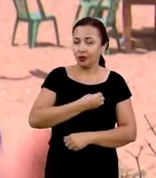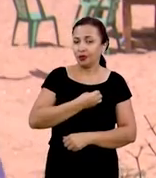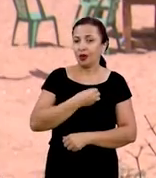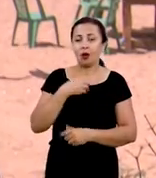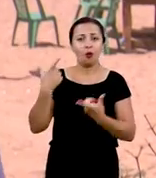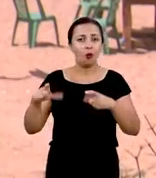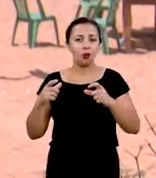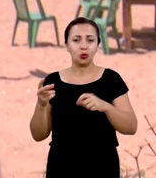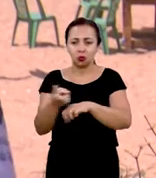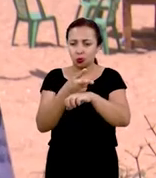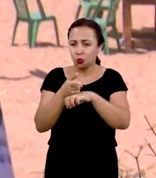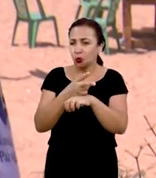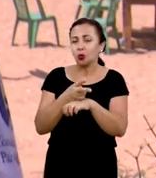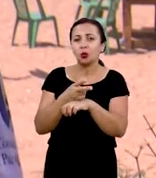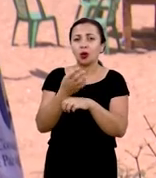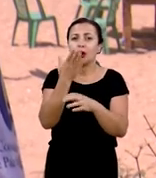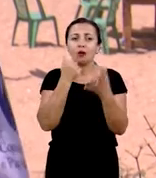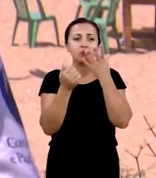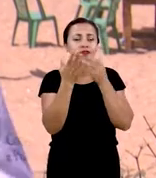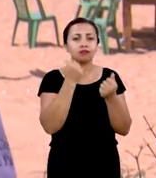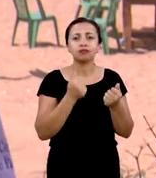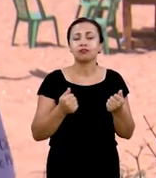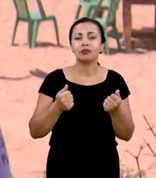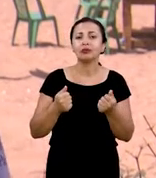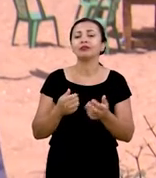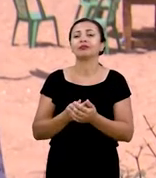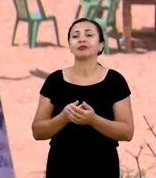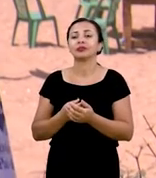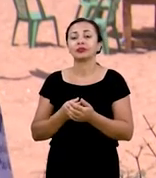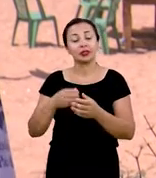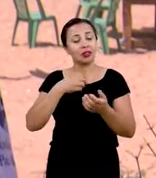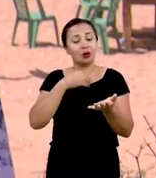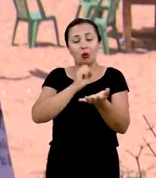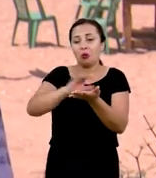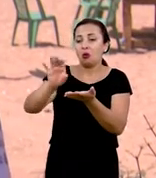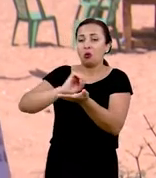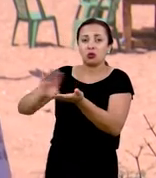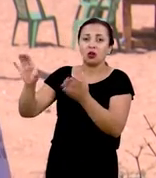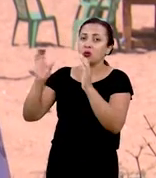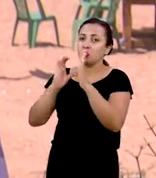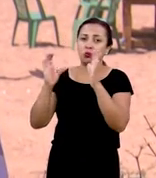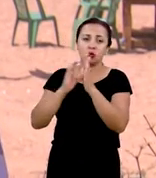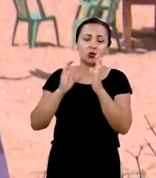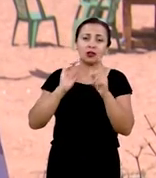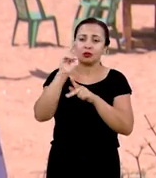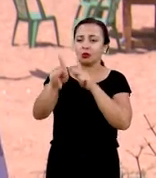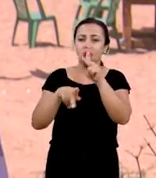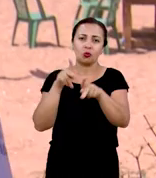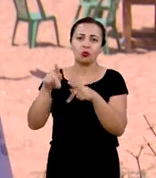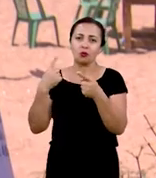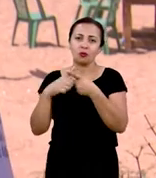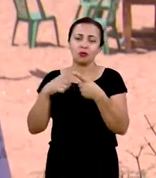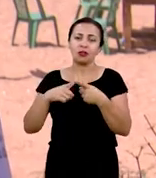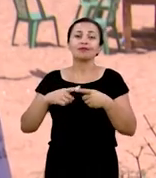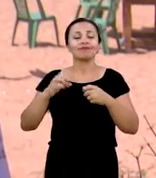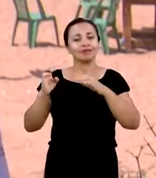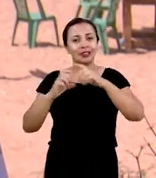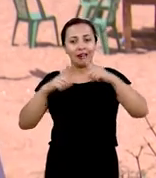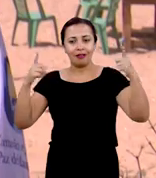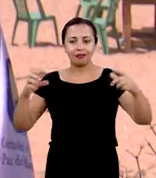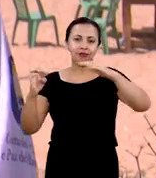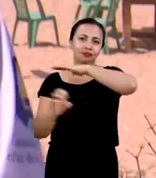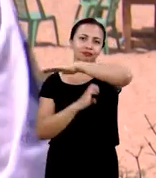fazem usufruto do território para a sua soberania alimentar, sendo expulsa do território por conflitos com grandes